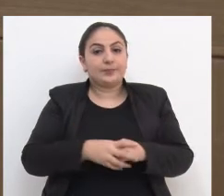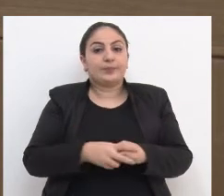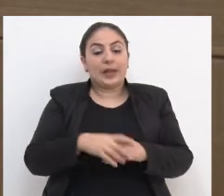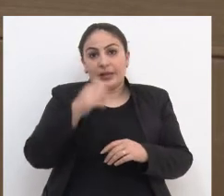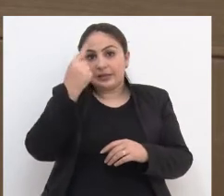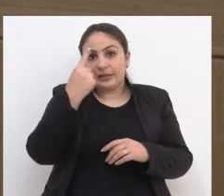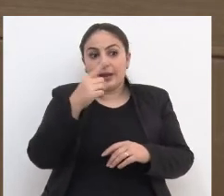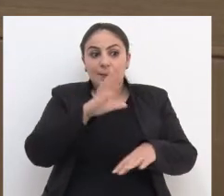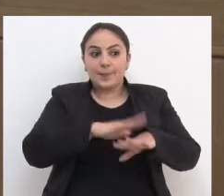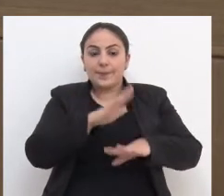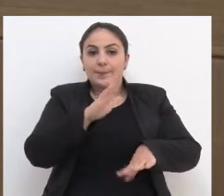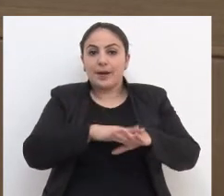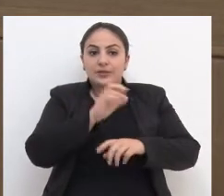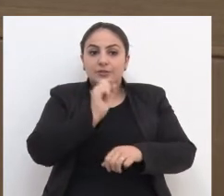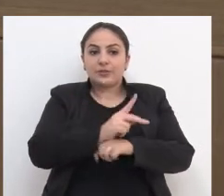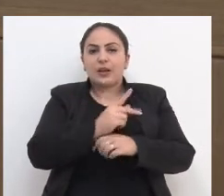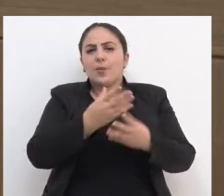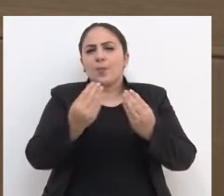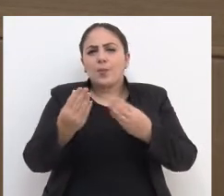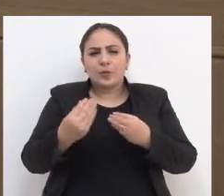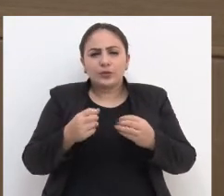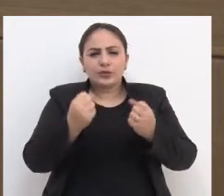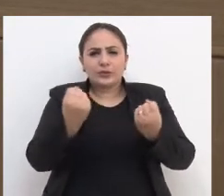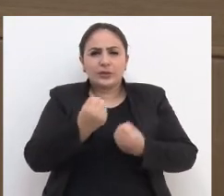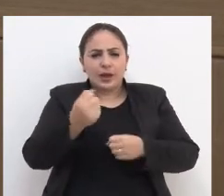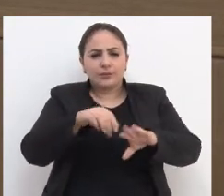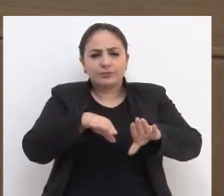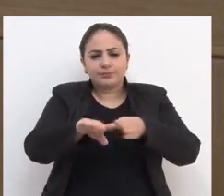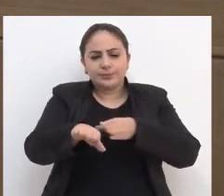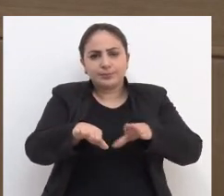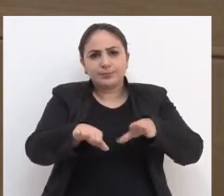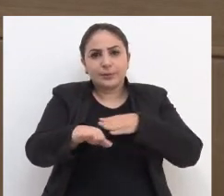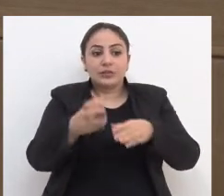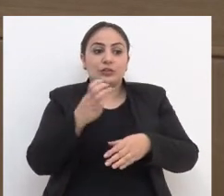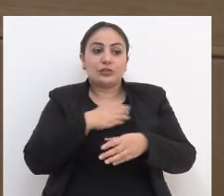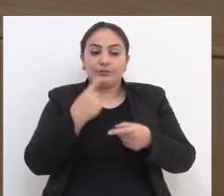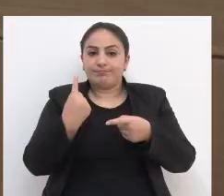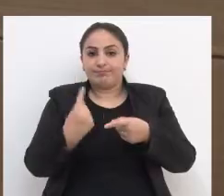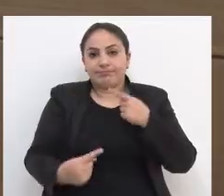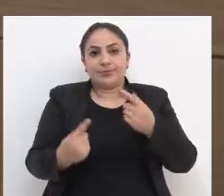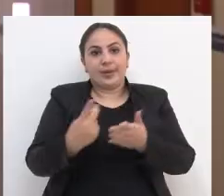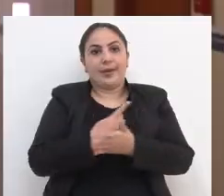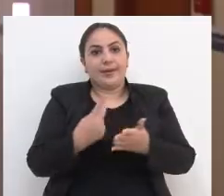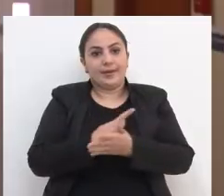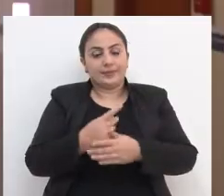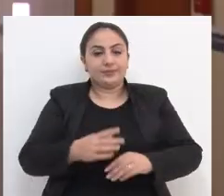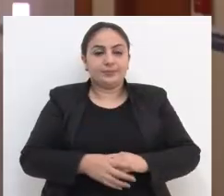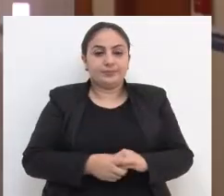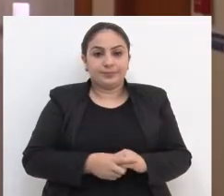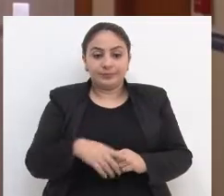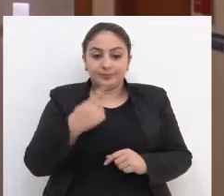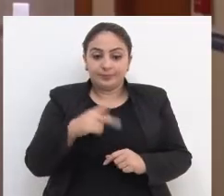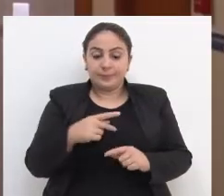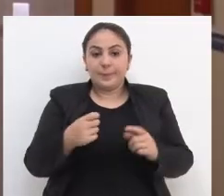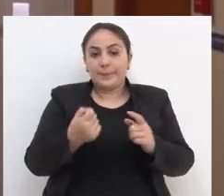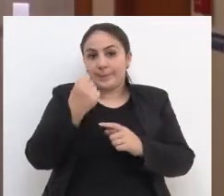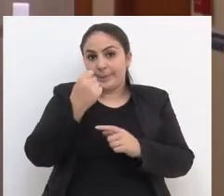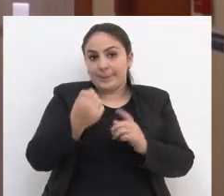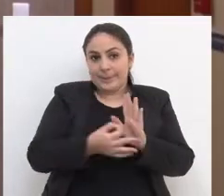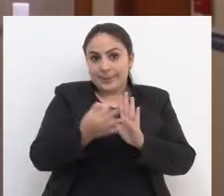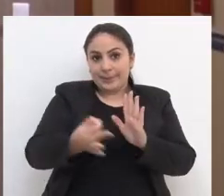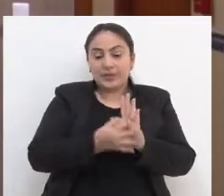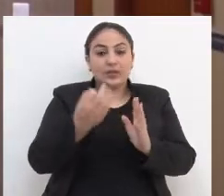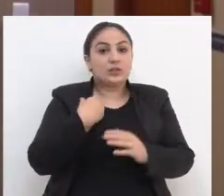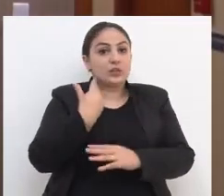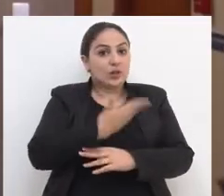mais vagas, já que muitos veículos são estacionados de maneira incorreta. Essa é uma indicação que surgiu do